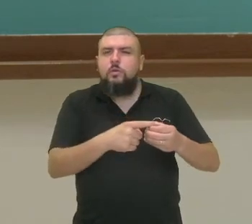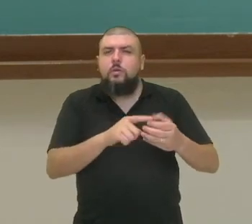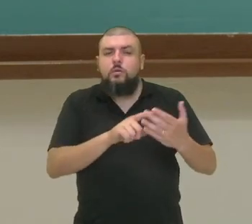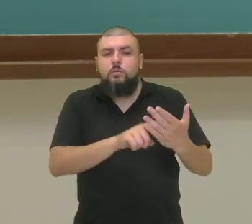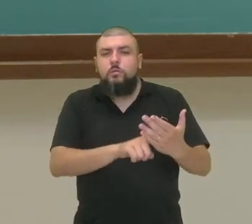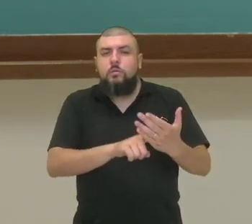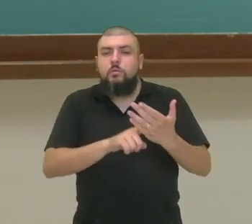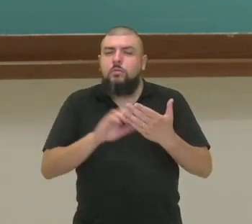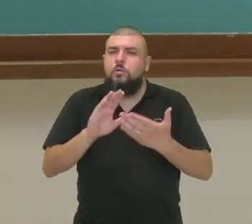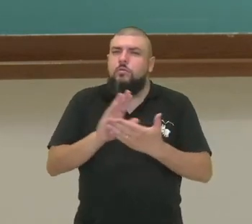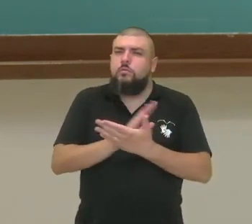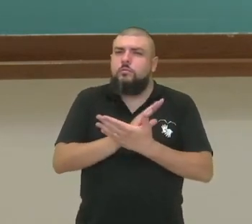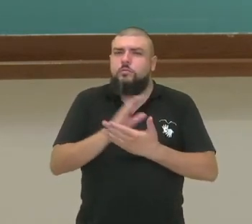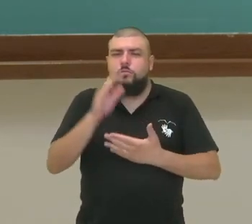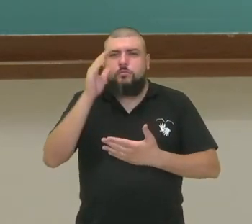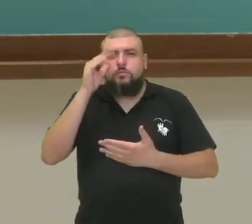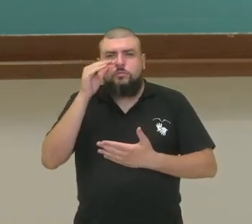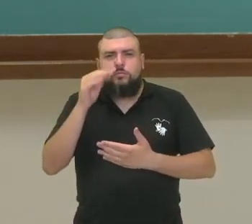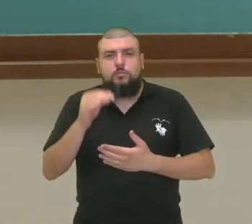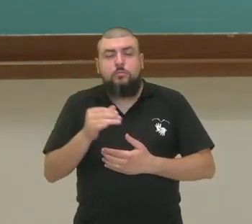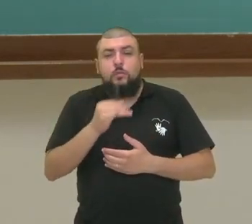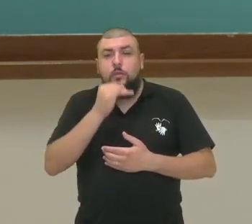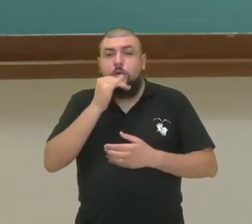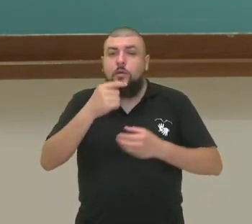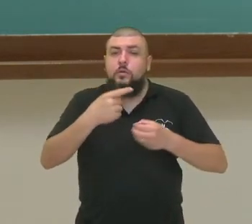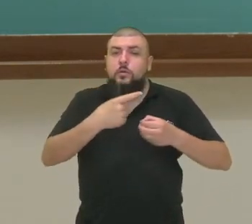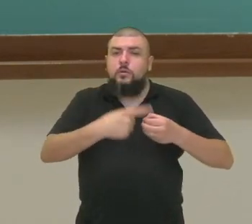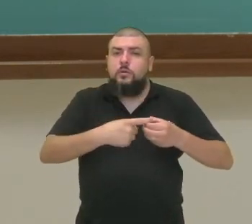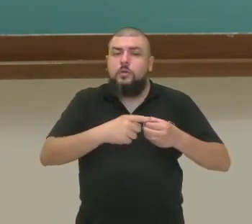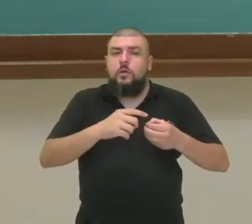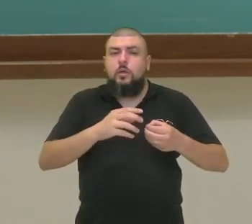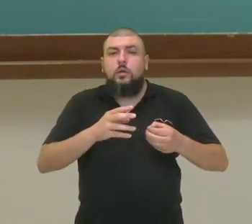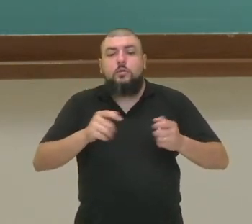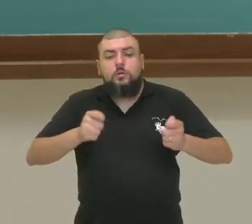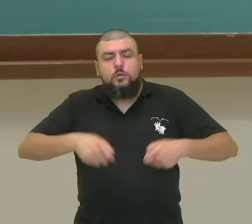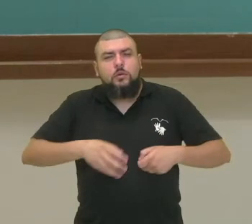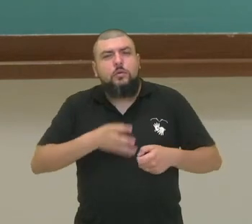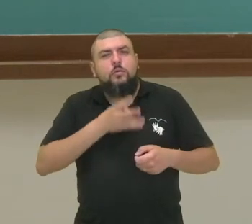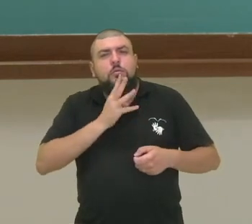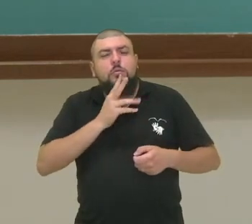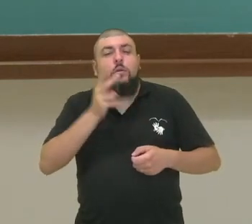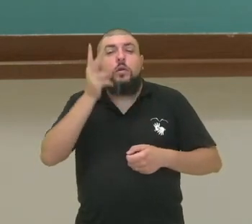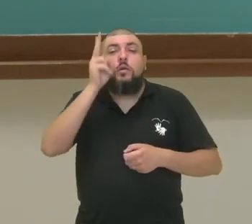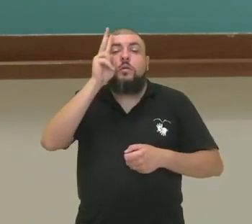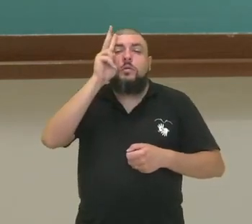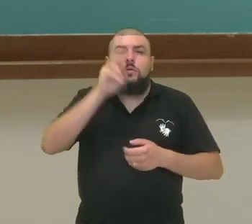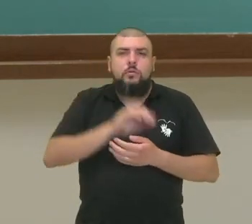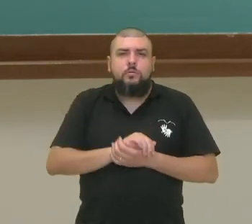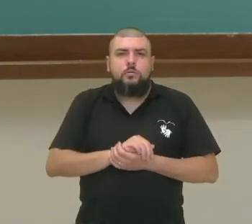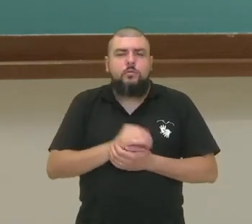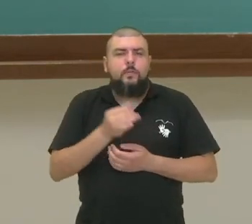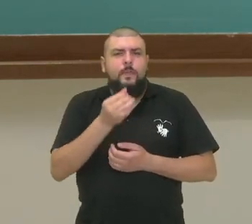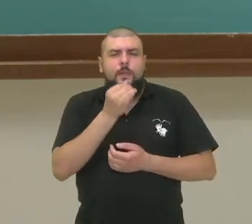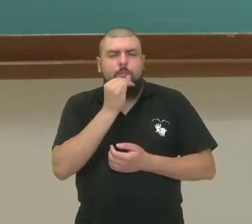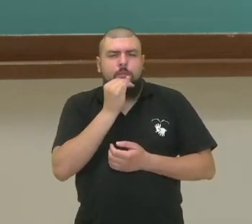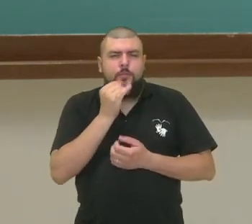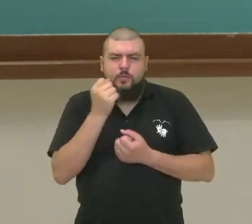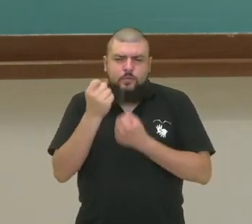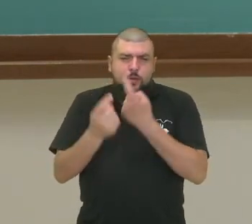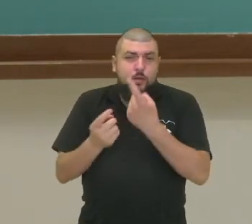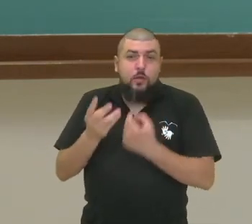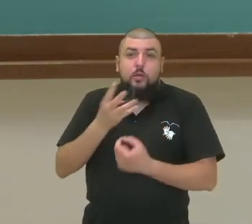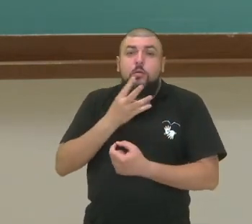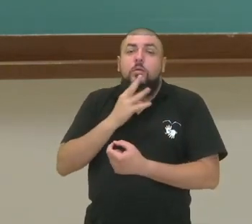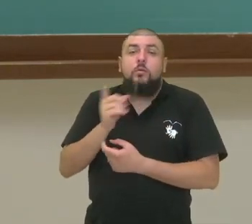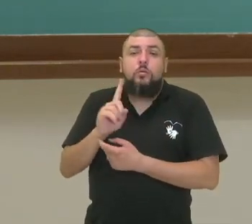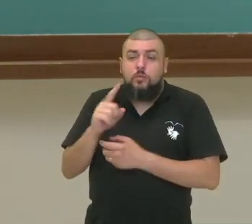história de uma cidade, de um município, através dos seus hinos. Às vezes você nem conhece o município, mas quando você